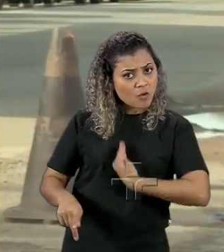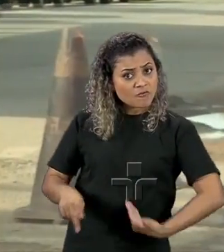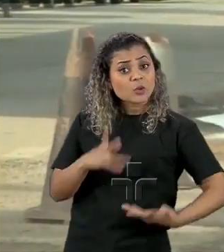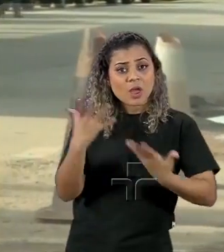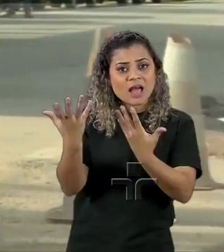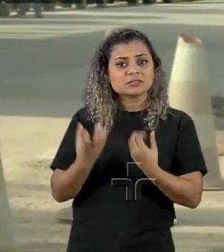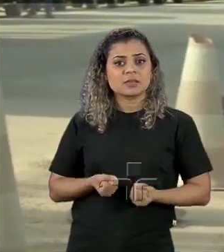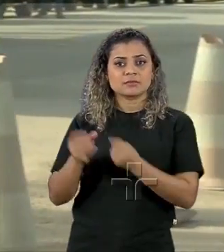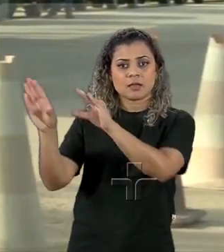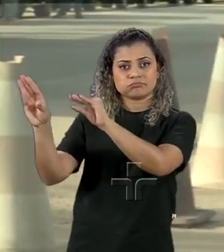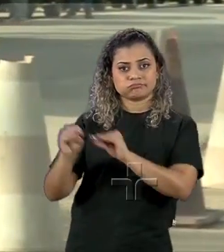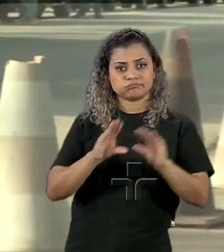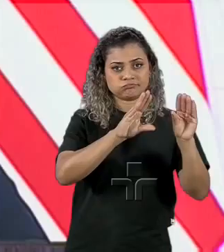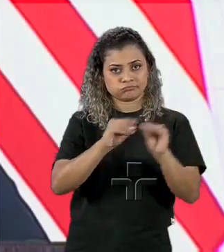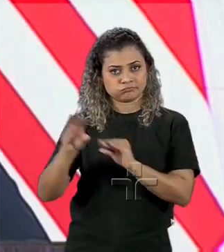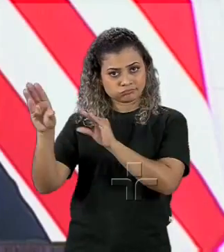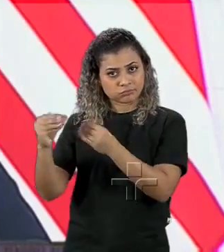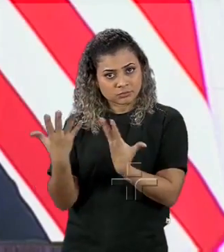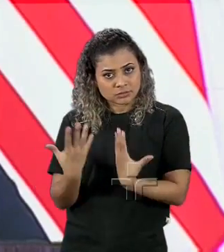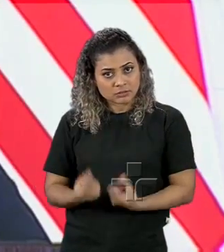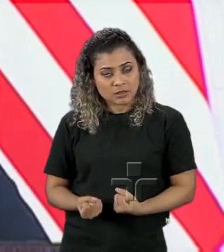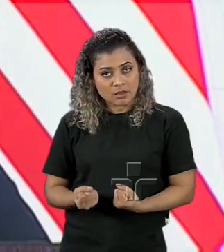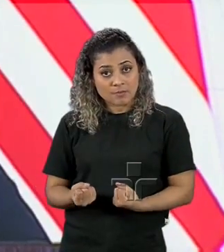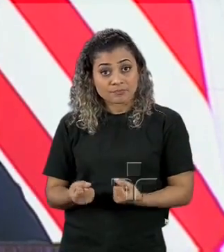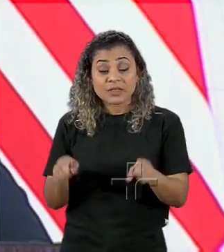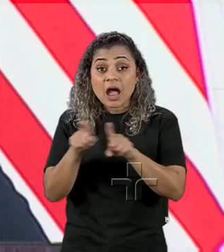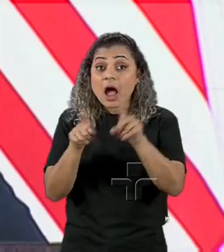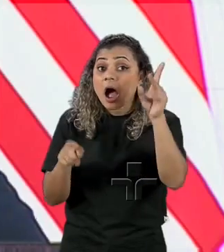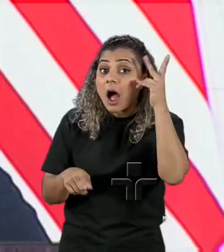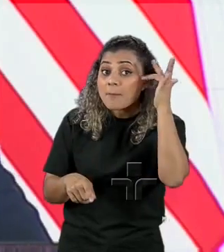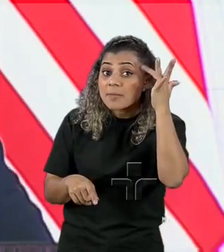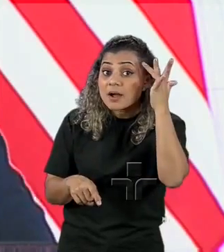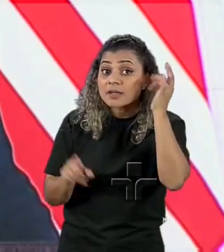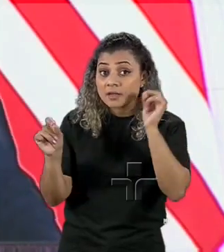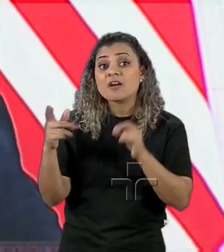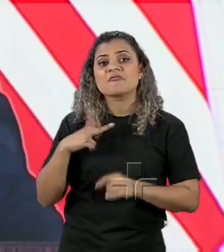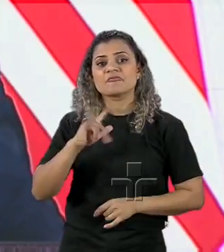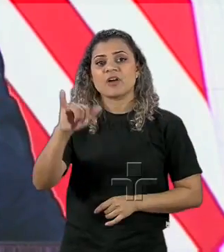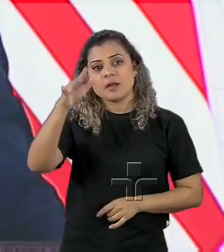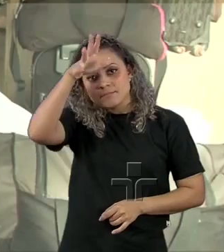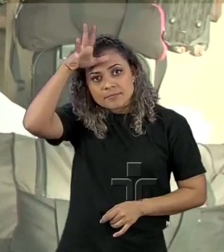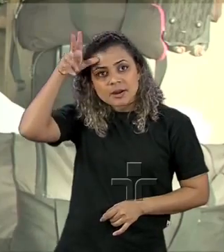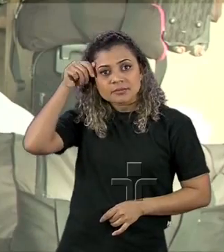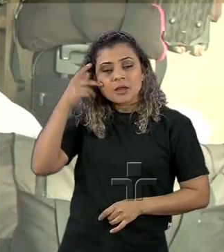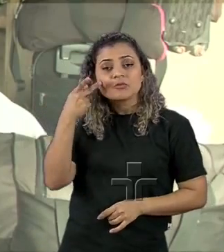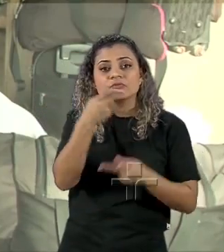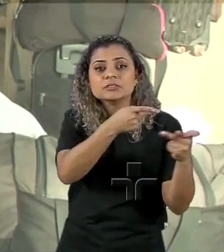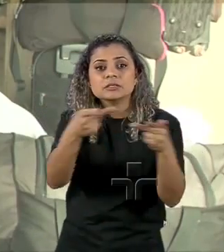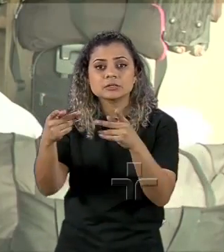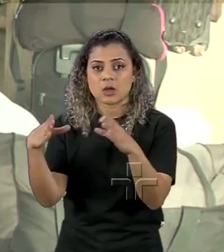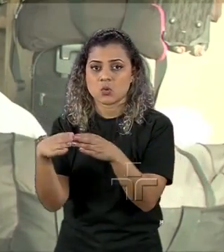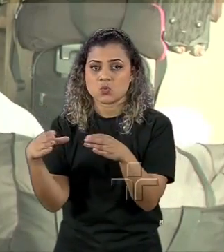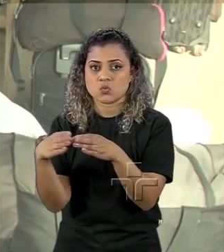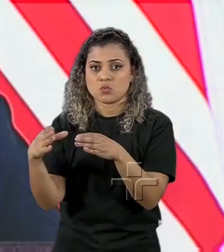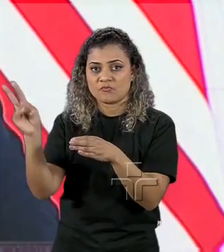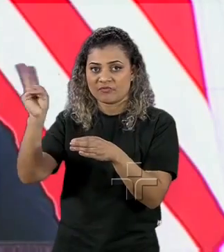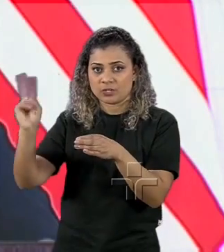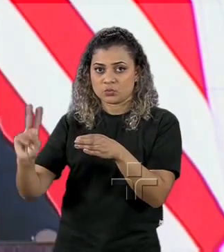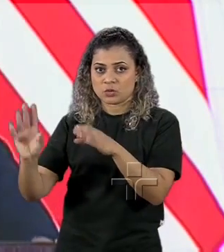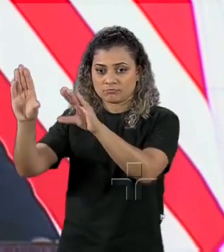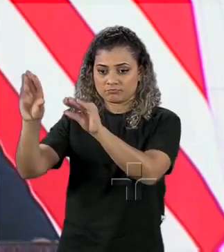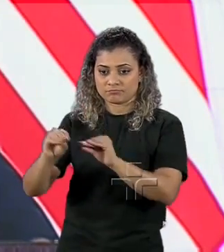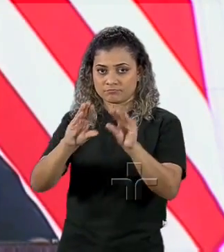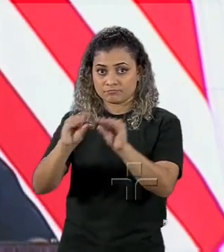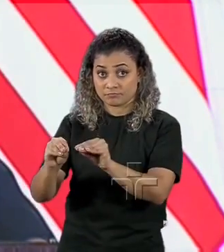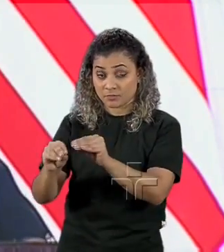os refugiados. Amanhã, o vice-presidente americano vai para Manaus visitar um abrigo de imigrantes venezuelanos.